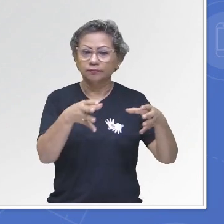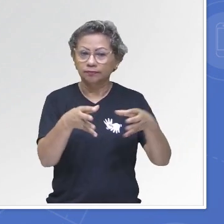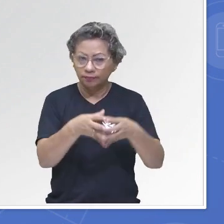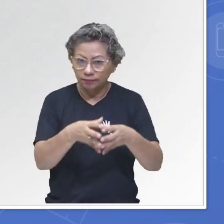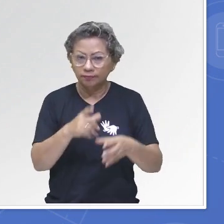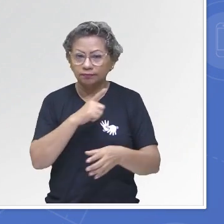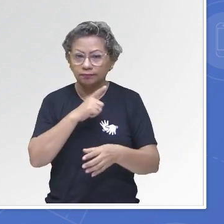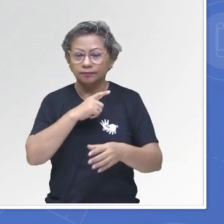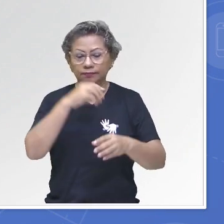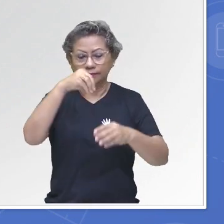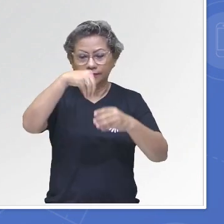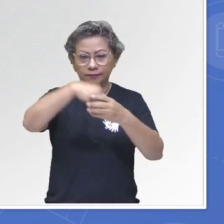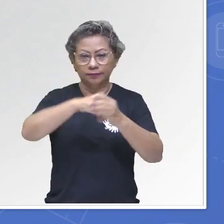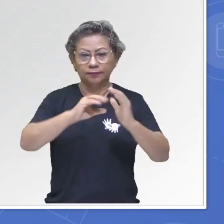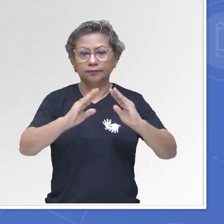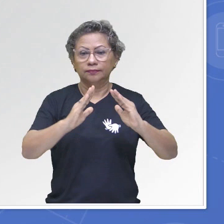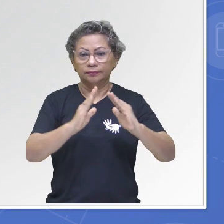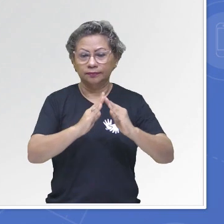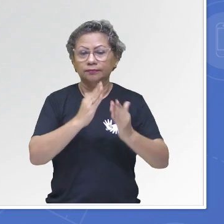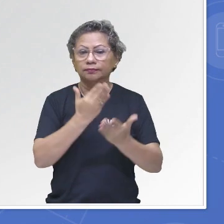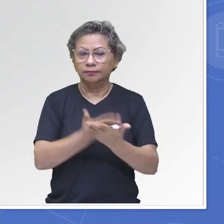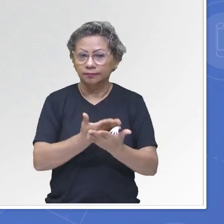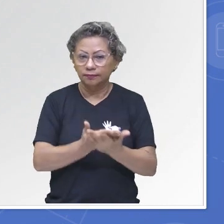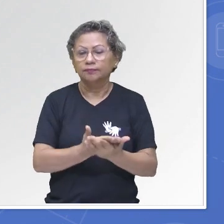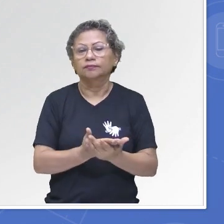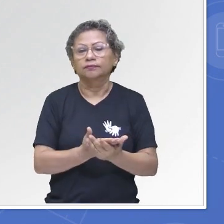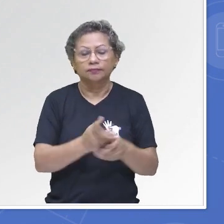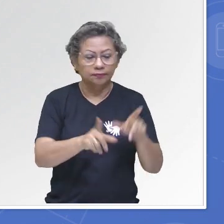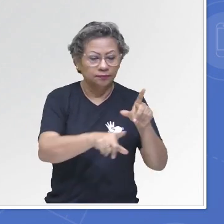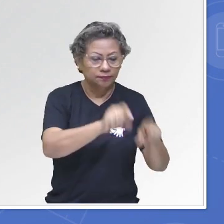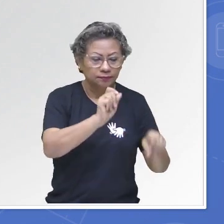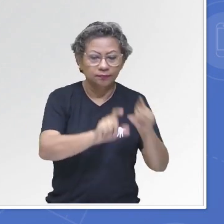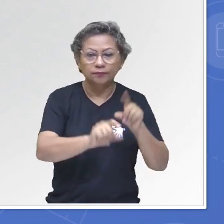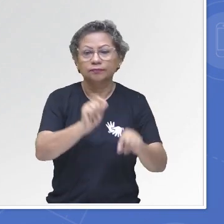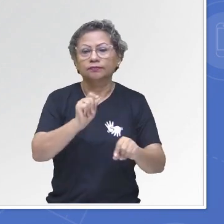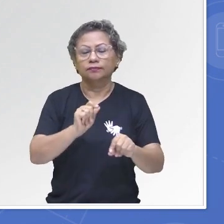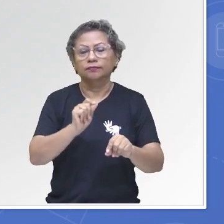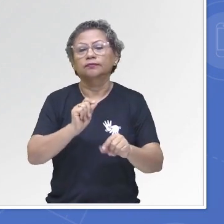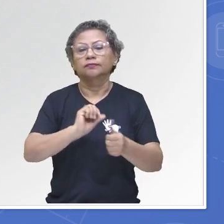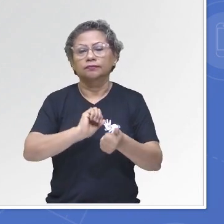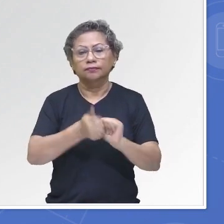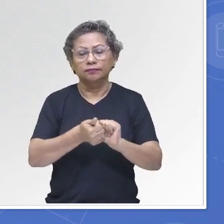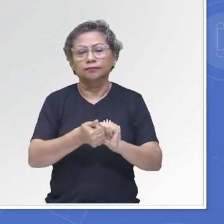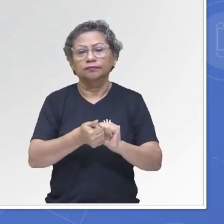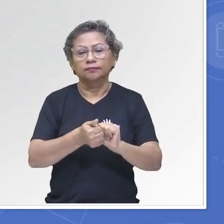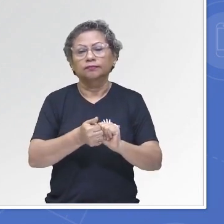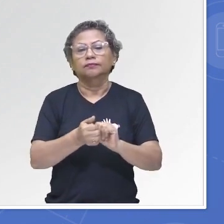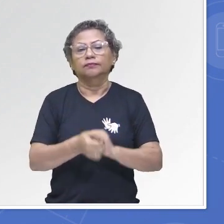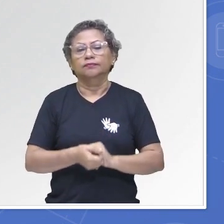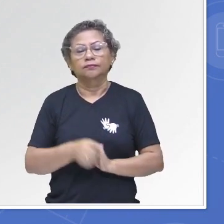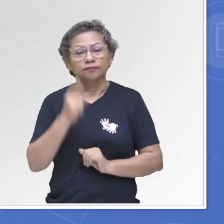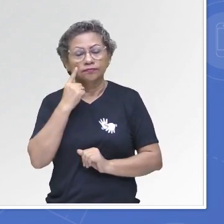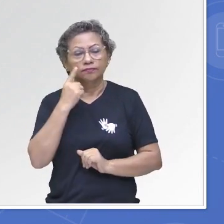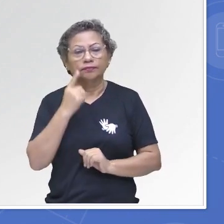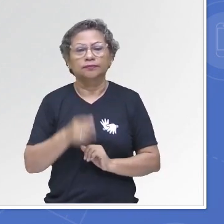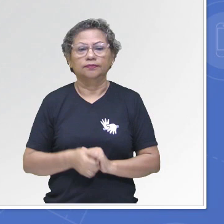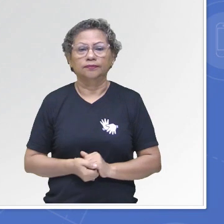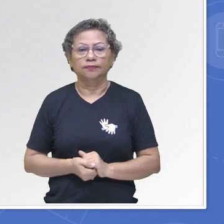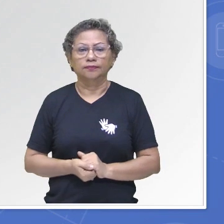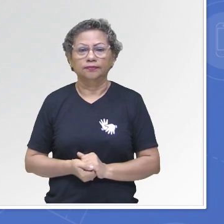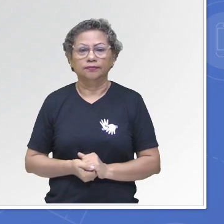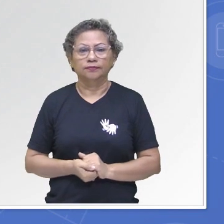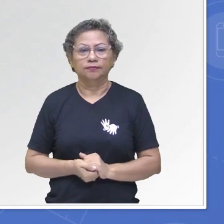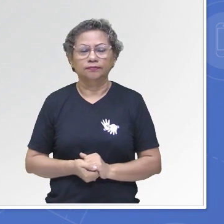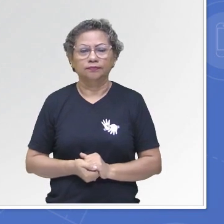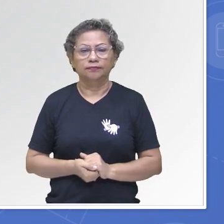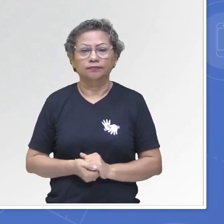da escola, e desses grupos é que foi retirado a amostra. Vamos ver então a nossa resposta aí.